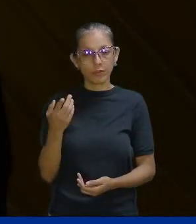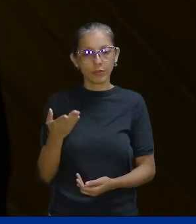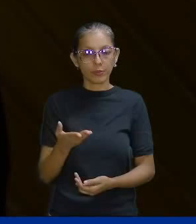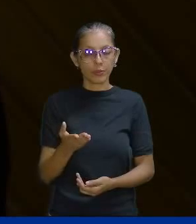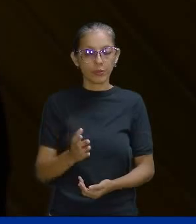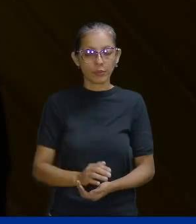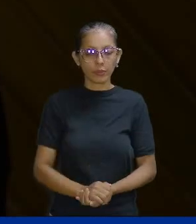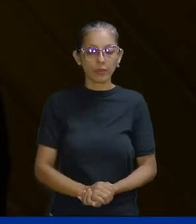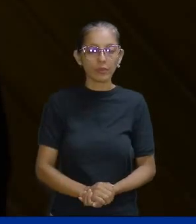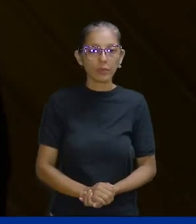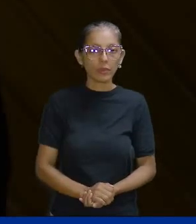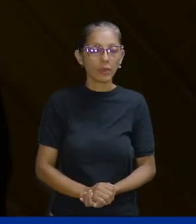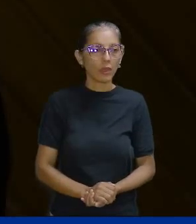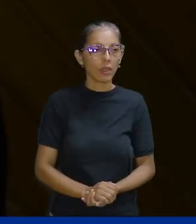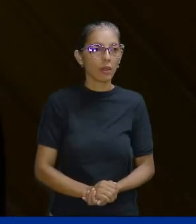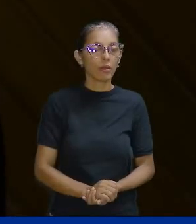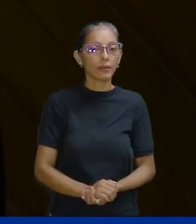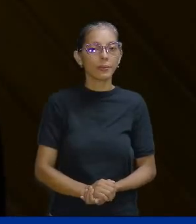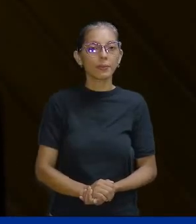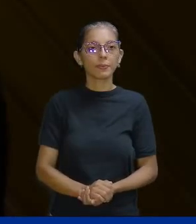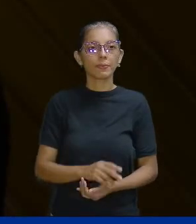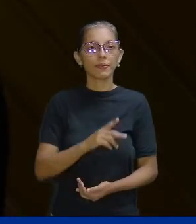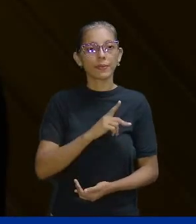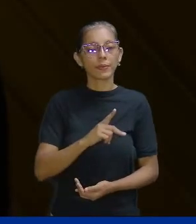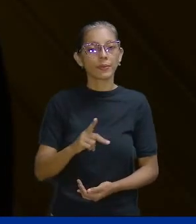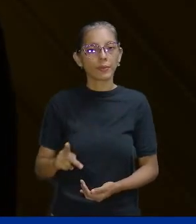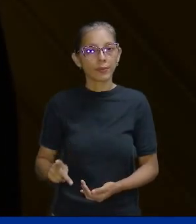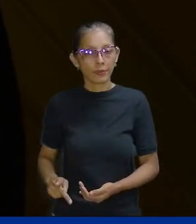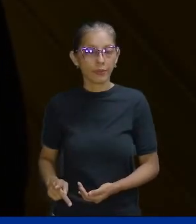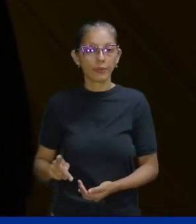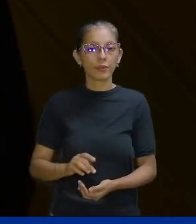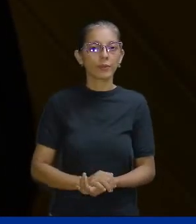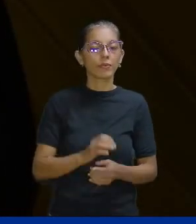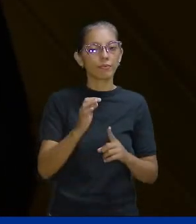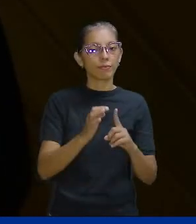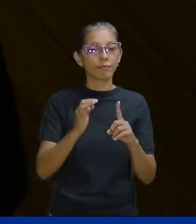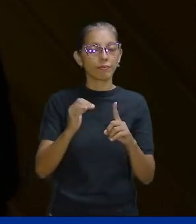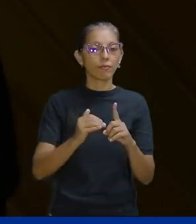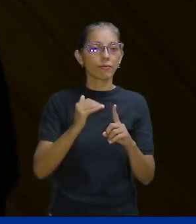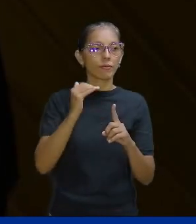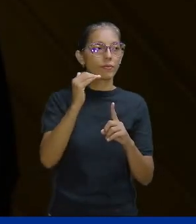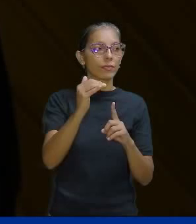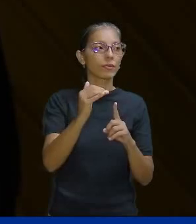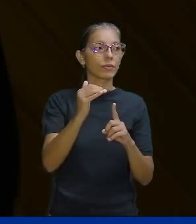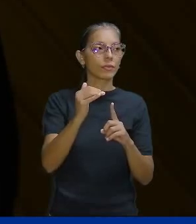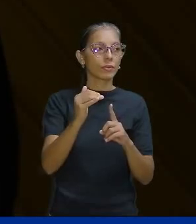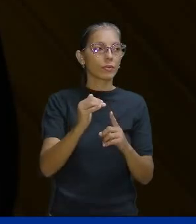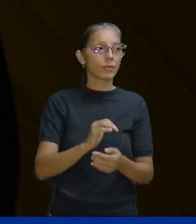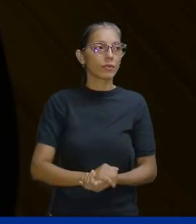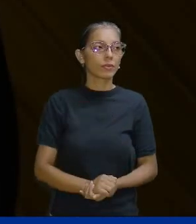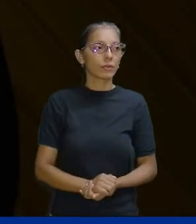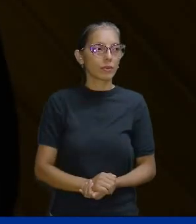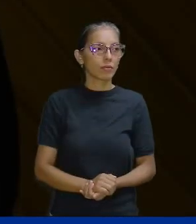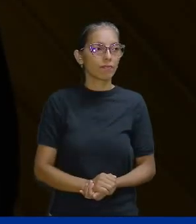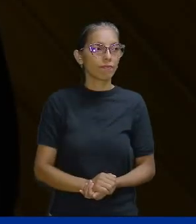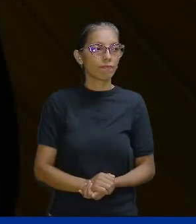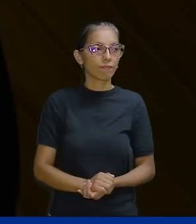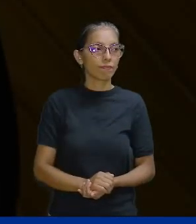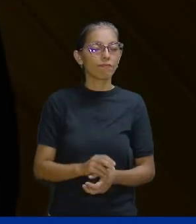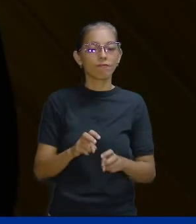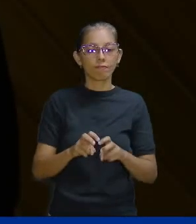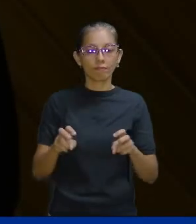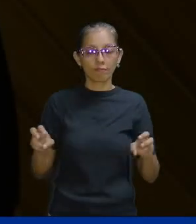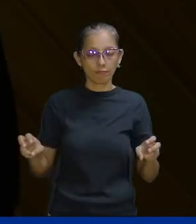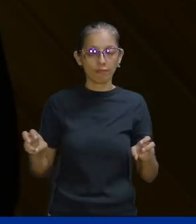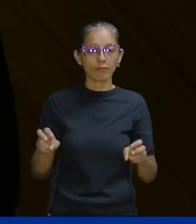Egrégio Tribunal Regional Foco na Eleitoral, advogada excelentíssimo senhor Láucia presidente, Costa. Ela é branca, de cabelos castanhos escuros, com luzes, demais membros desta lisos